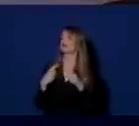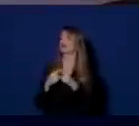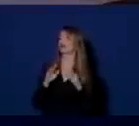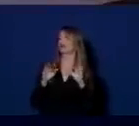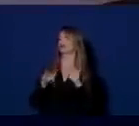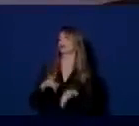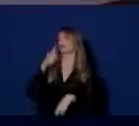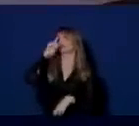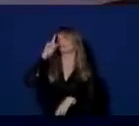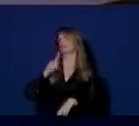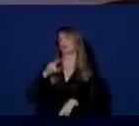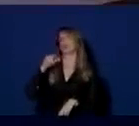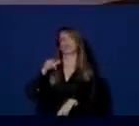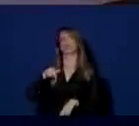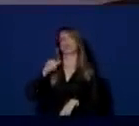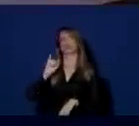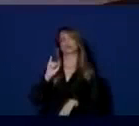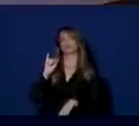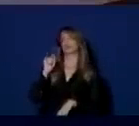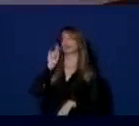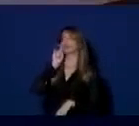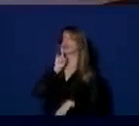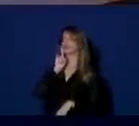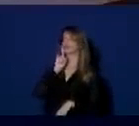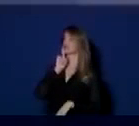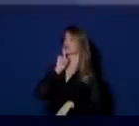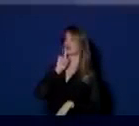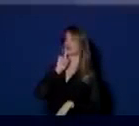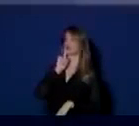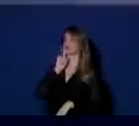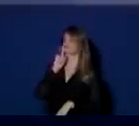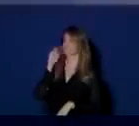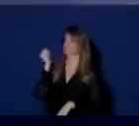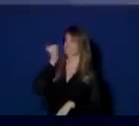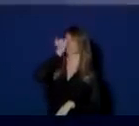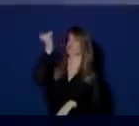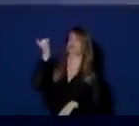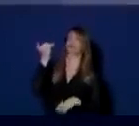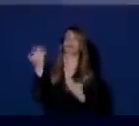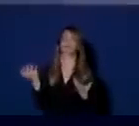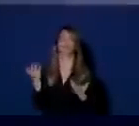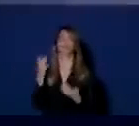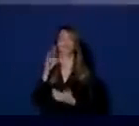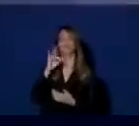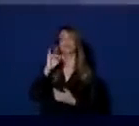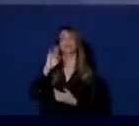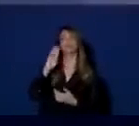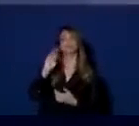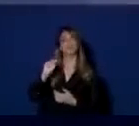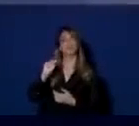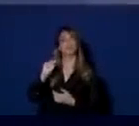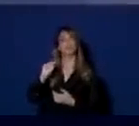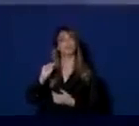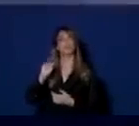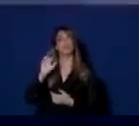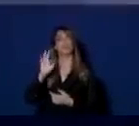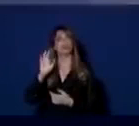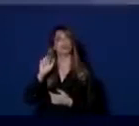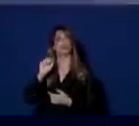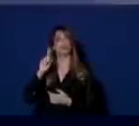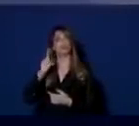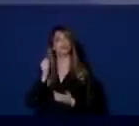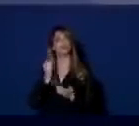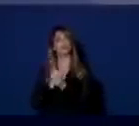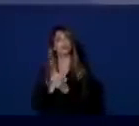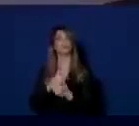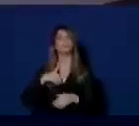QE americano foi violentíssimo. Né? Então, por exemplo, no TIPS, o Fed comprou mais do